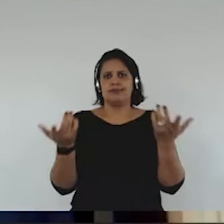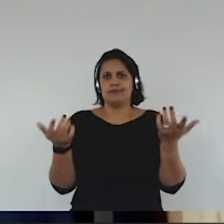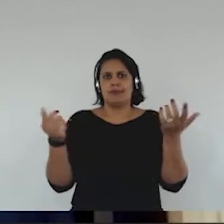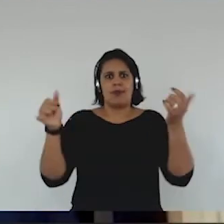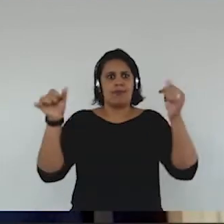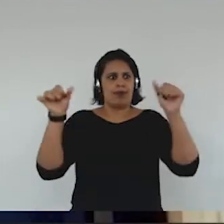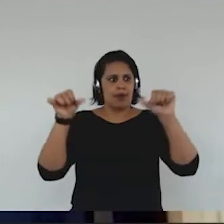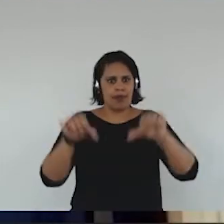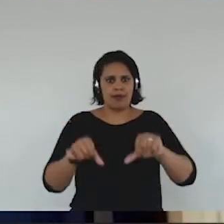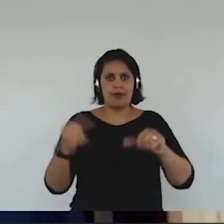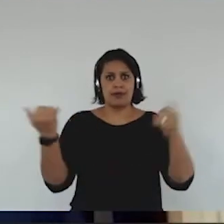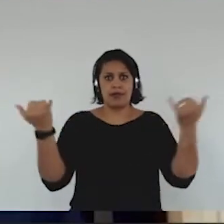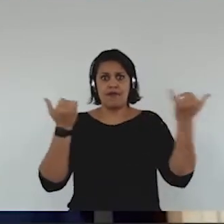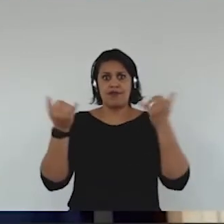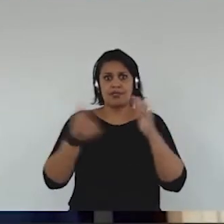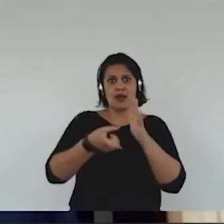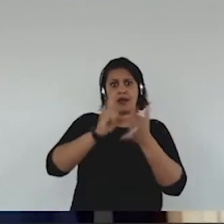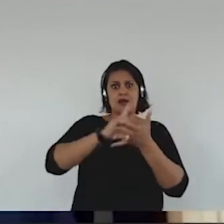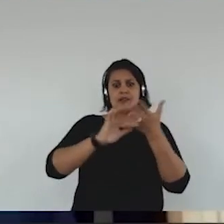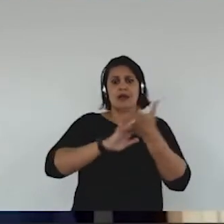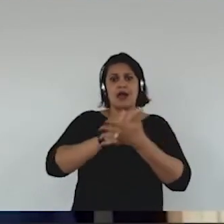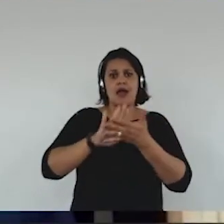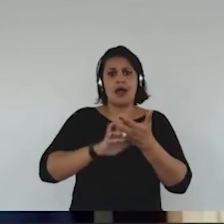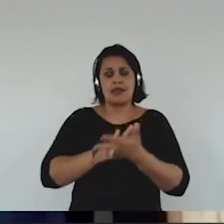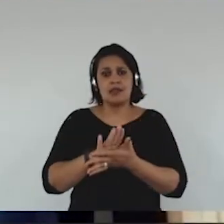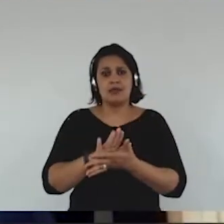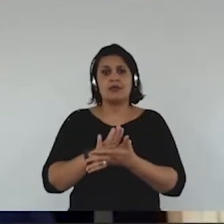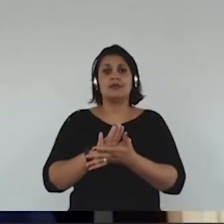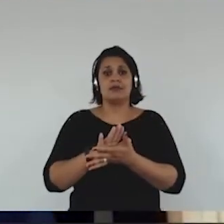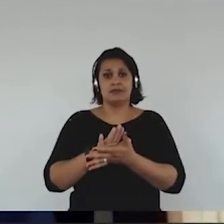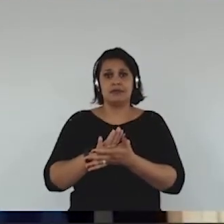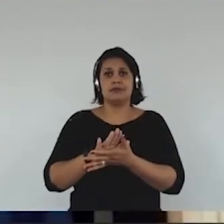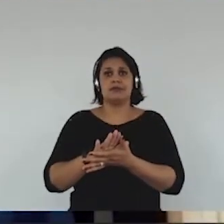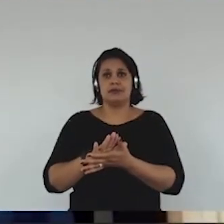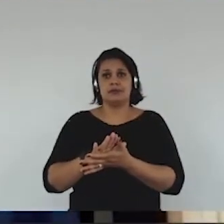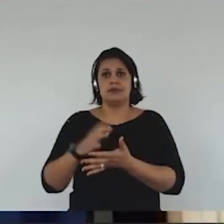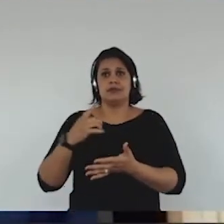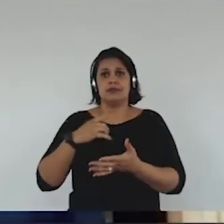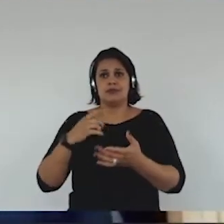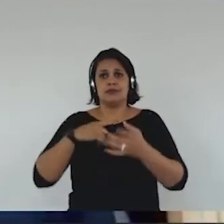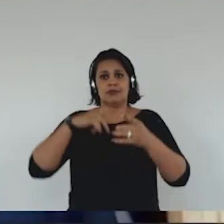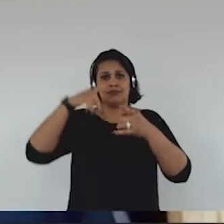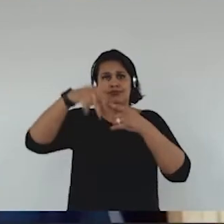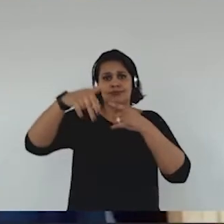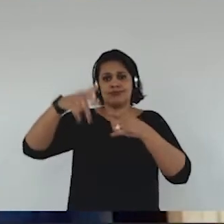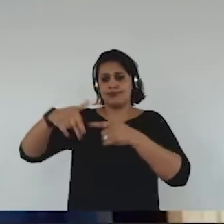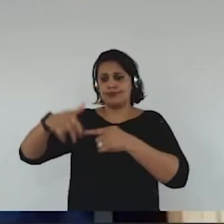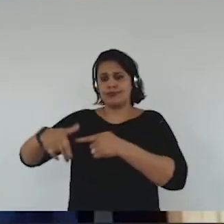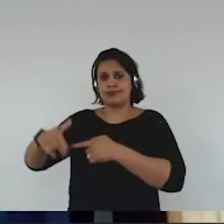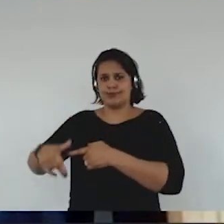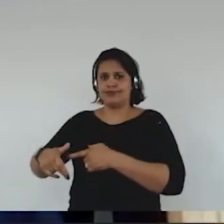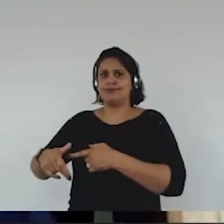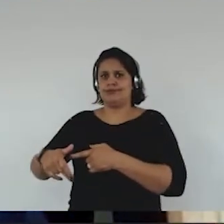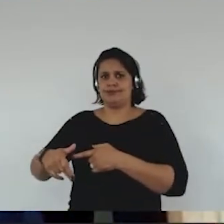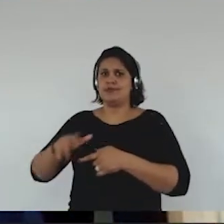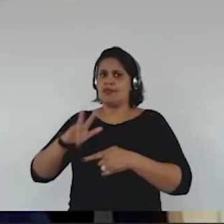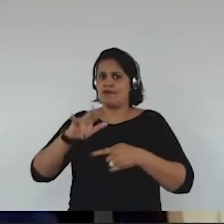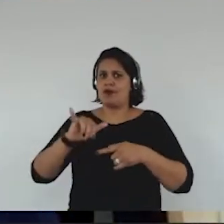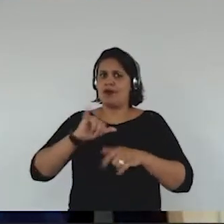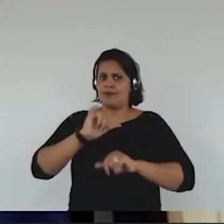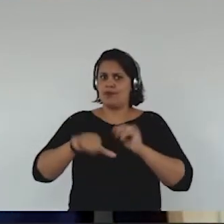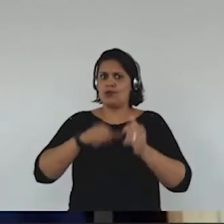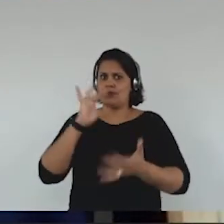aviso prévio, uma ruptura em seu jeito de ser, uma ruptura essa que, ao que tudo indica, trouxe mudanças definitivas